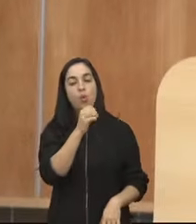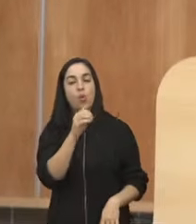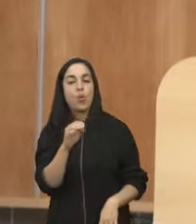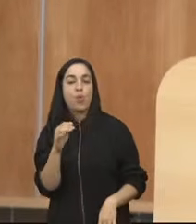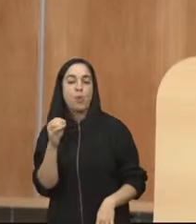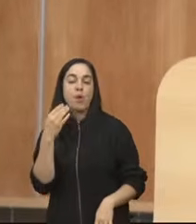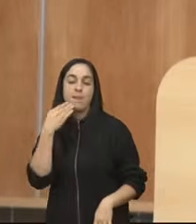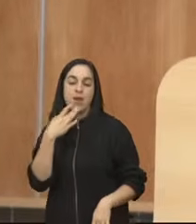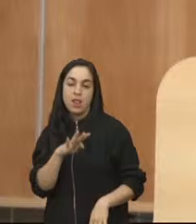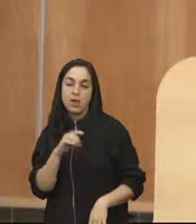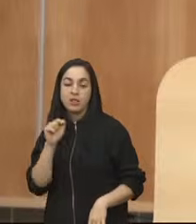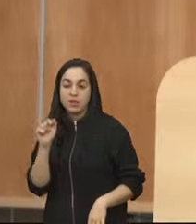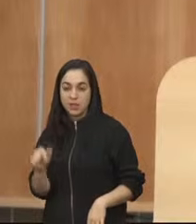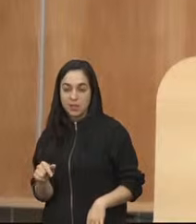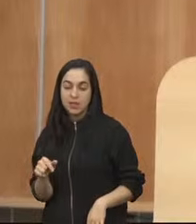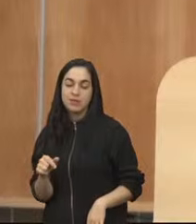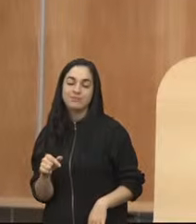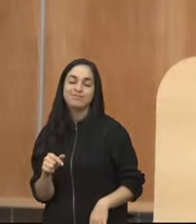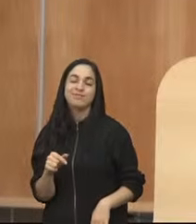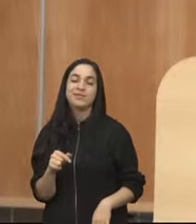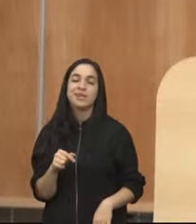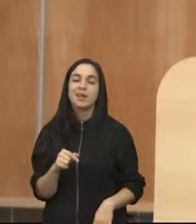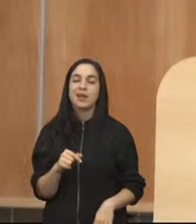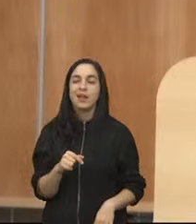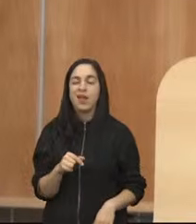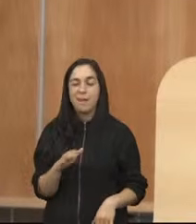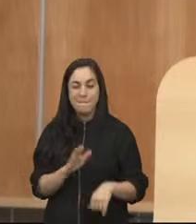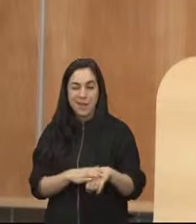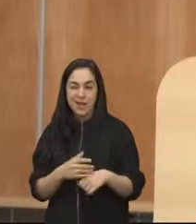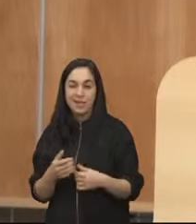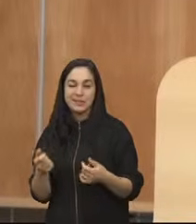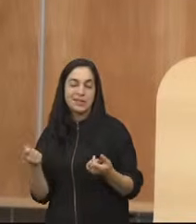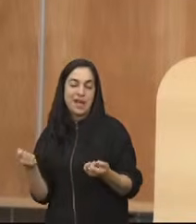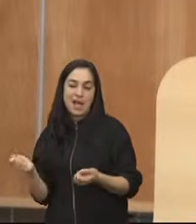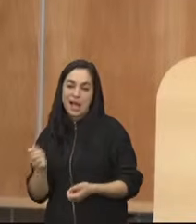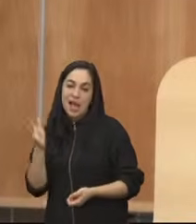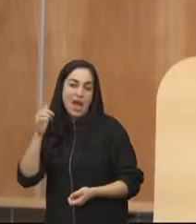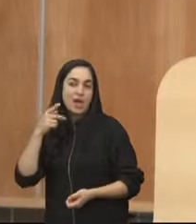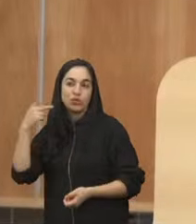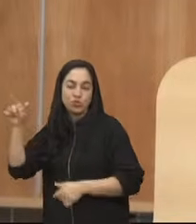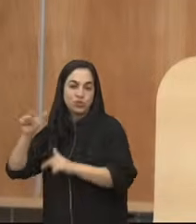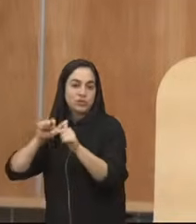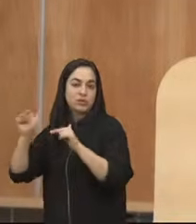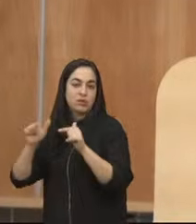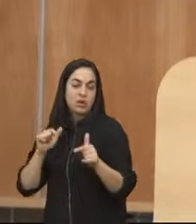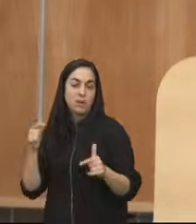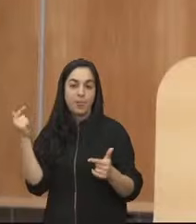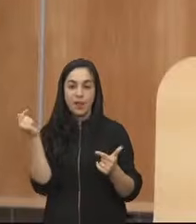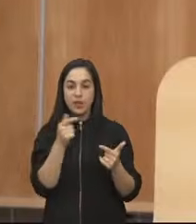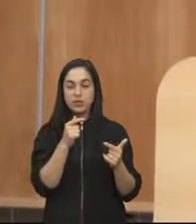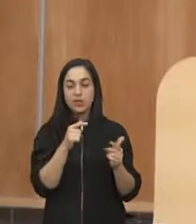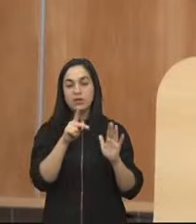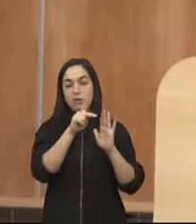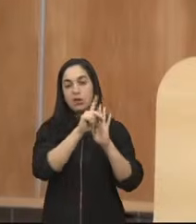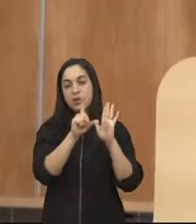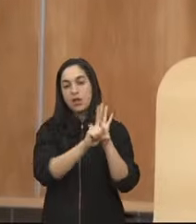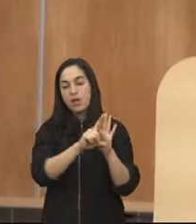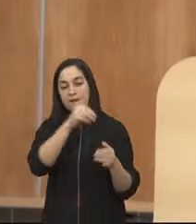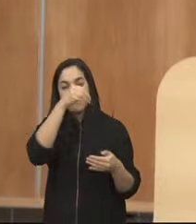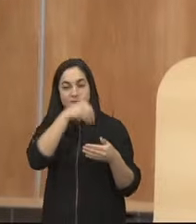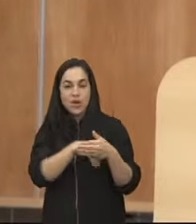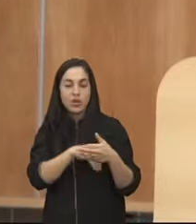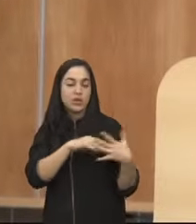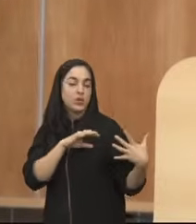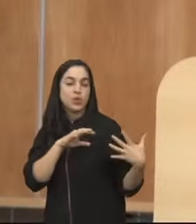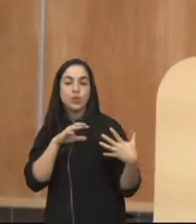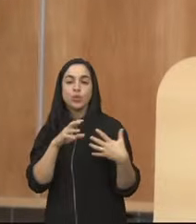os serviços que são prestados. Vocês, jovens, é muito importante que a gente vota aqui, é um projeto de lei. E aqui estão